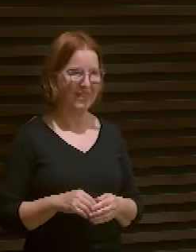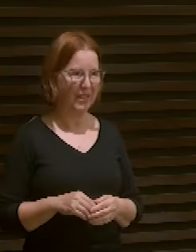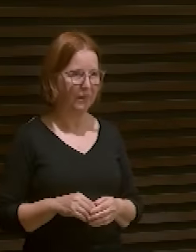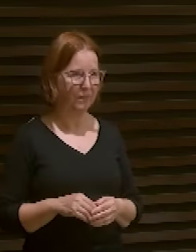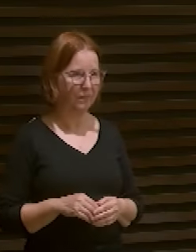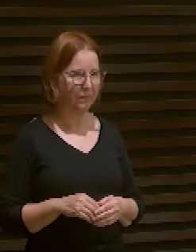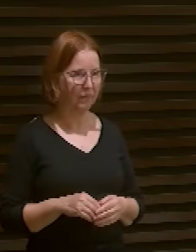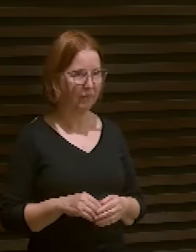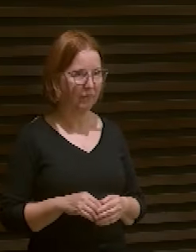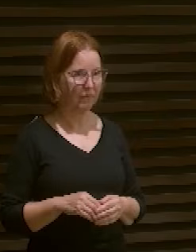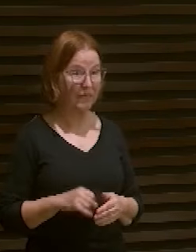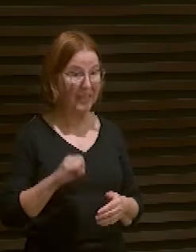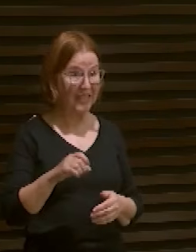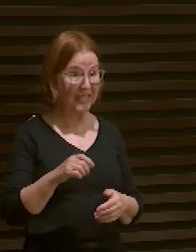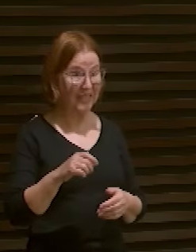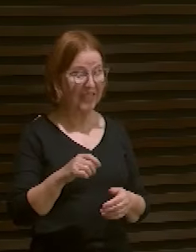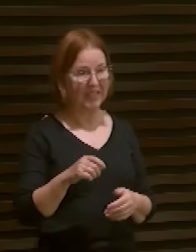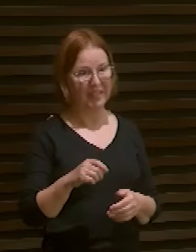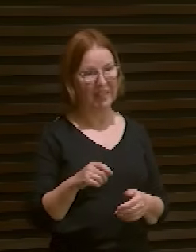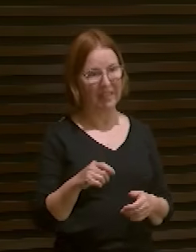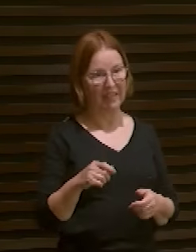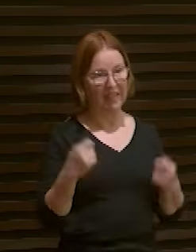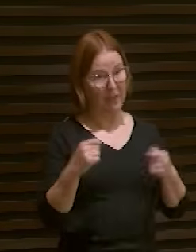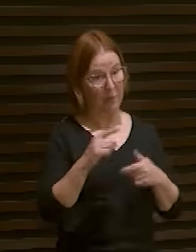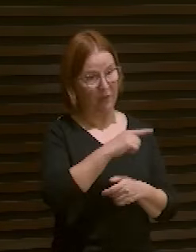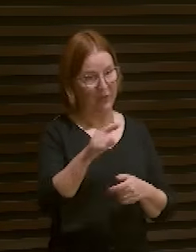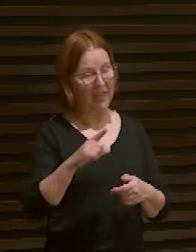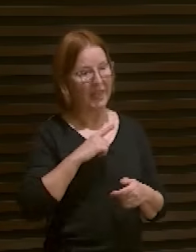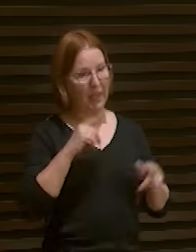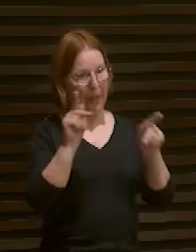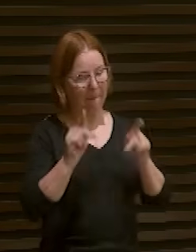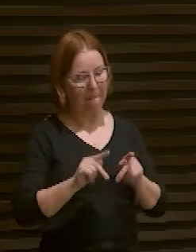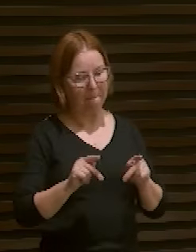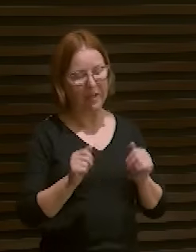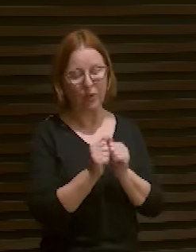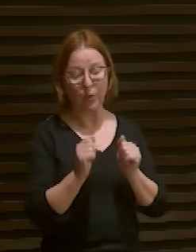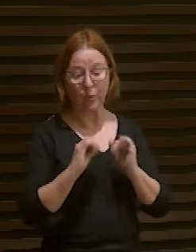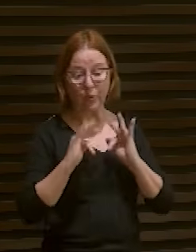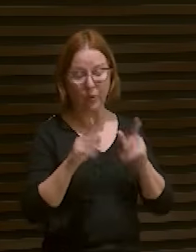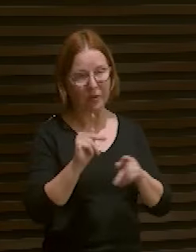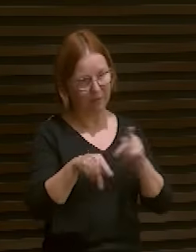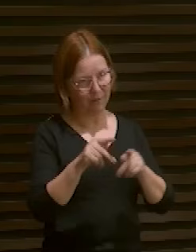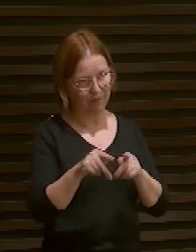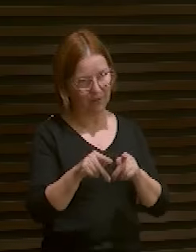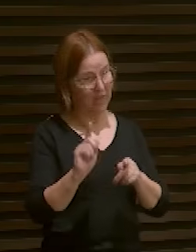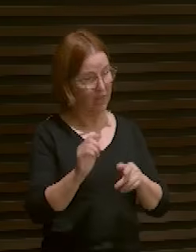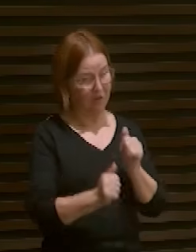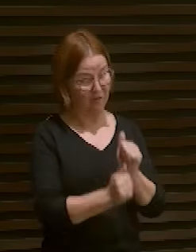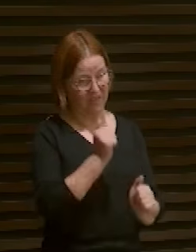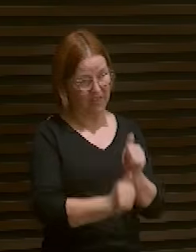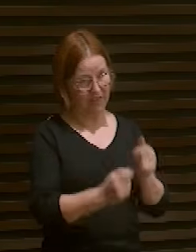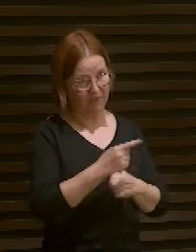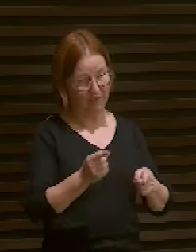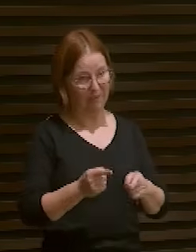o quanto depender de vós, tende paz com todos os homens. Não vos vinguei a vós mesmos, amados, mas dai lugar à ira, porque